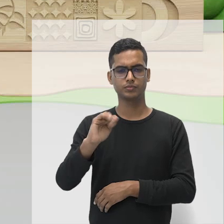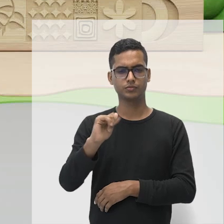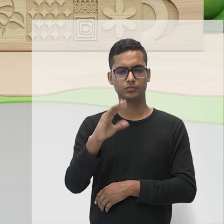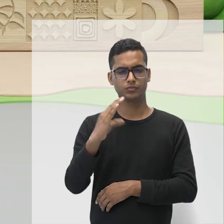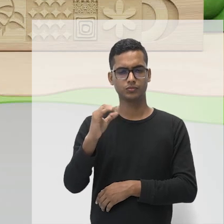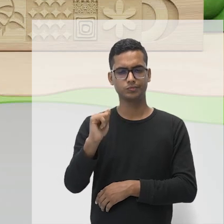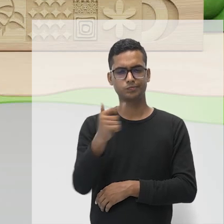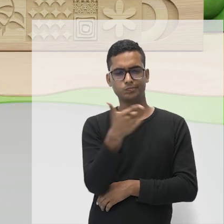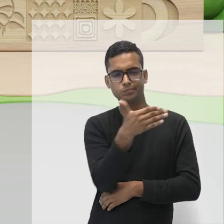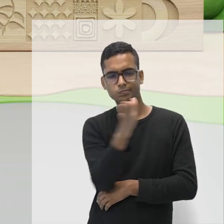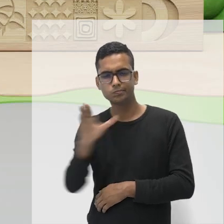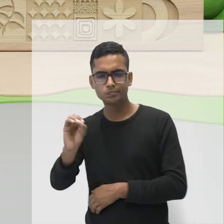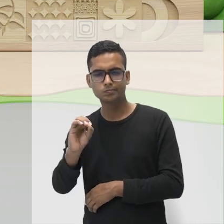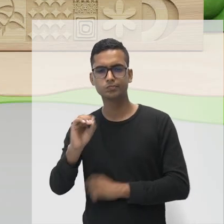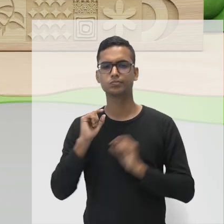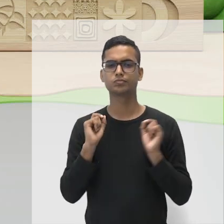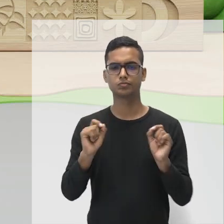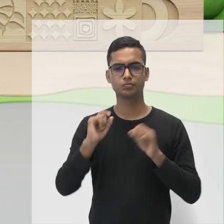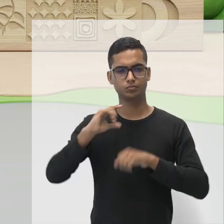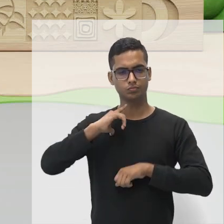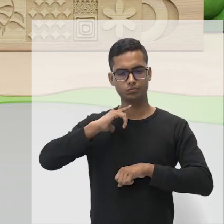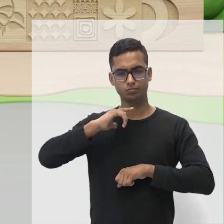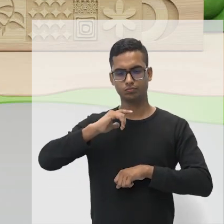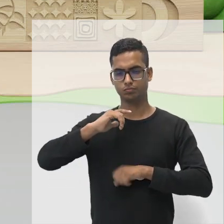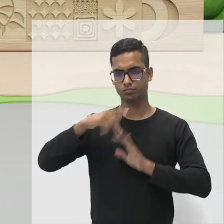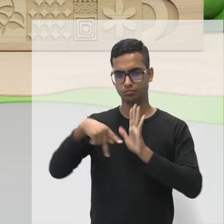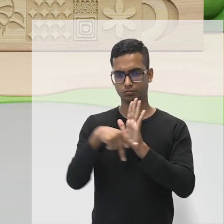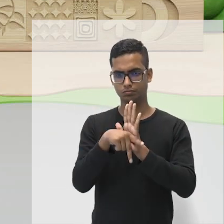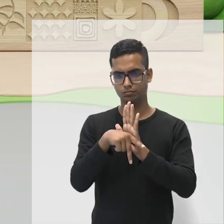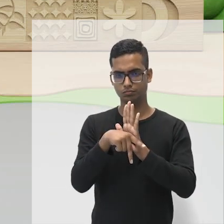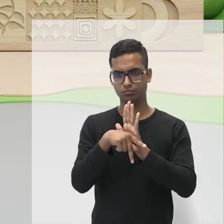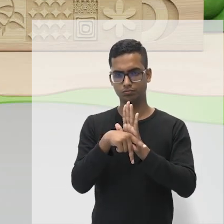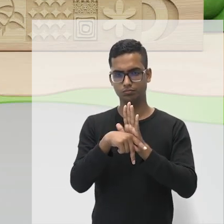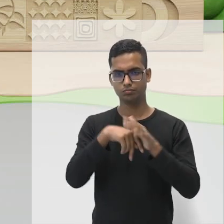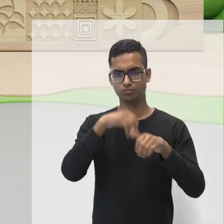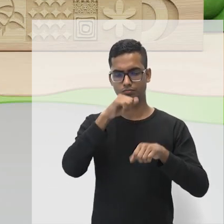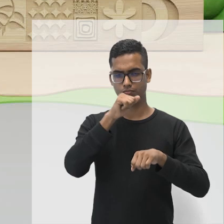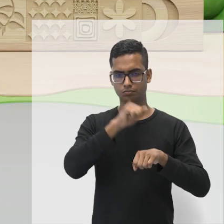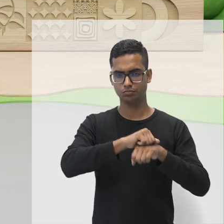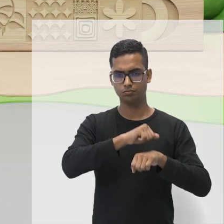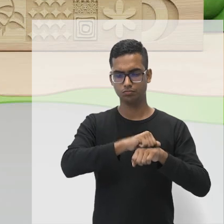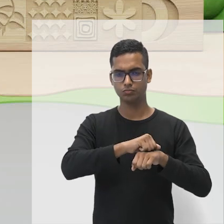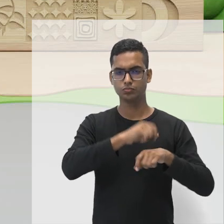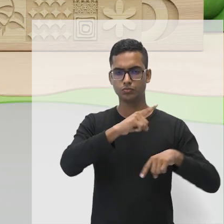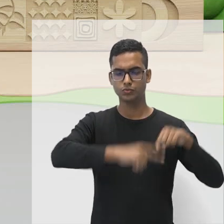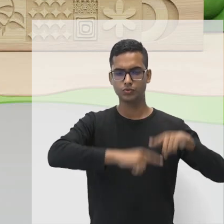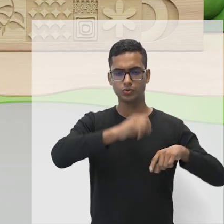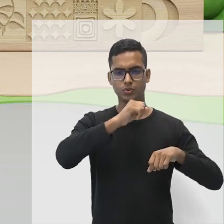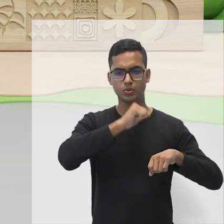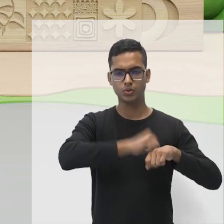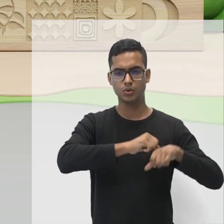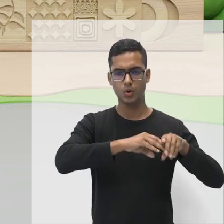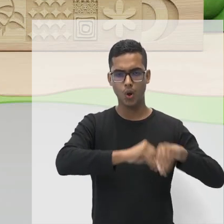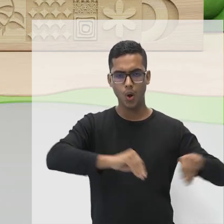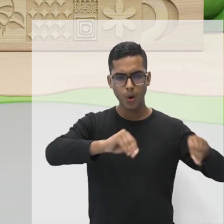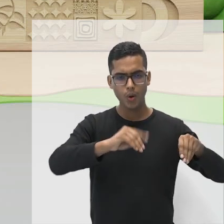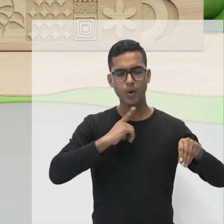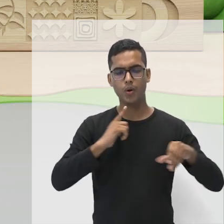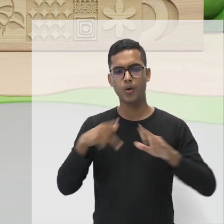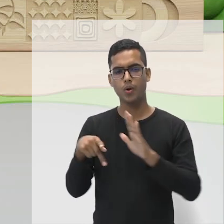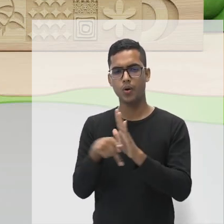ela é usada para separar um soluto de um solvente em